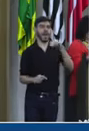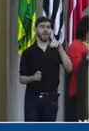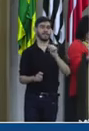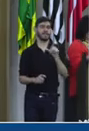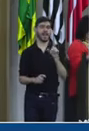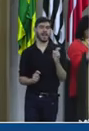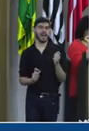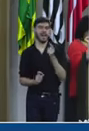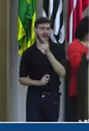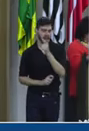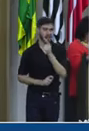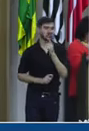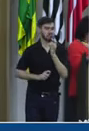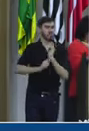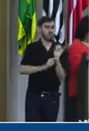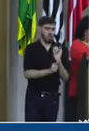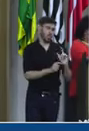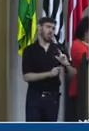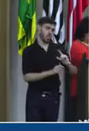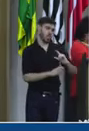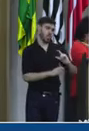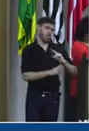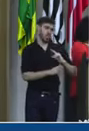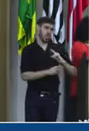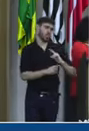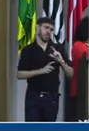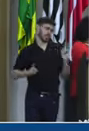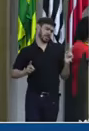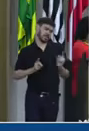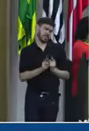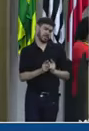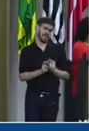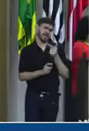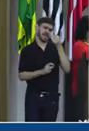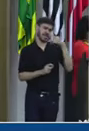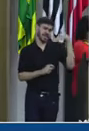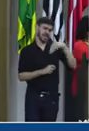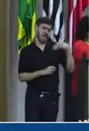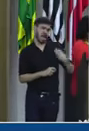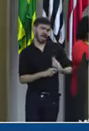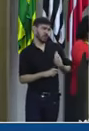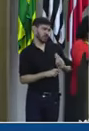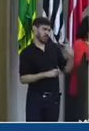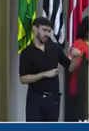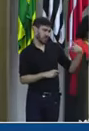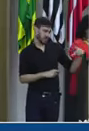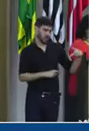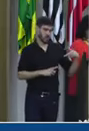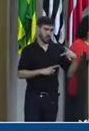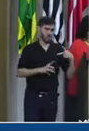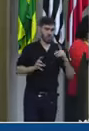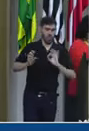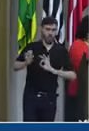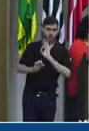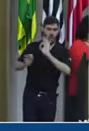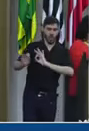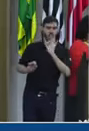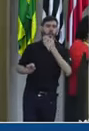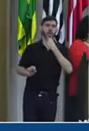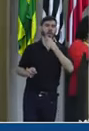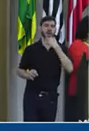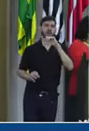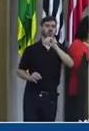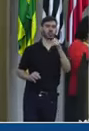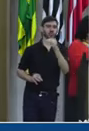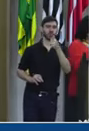Amalé, que está no YouTube. É curtinho, 7 minutos, é a vida do Amalé, produzido pelo cineasta João